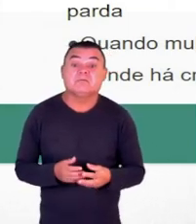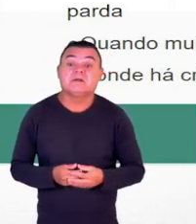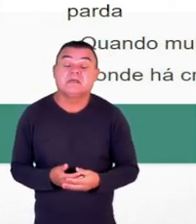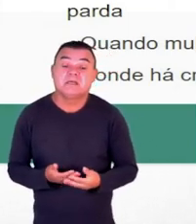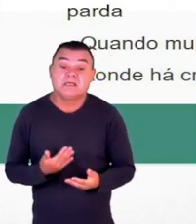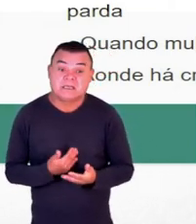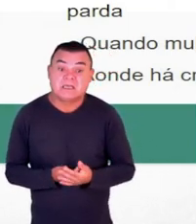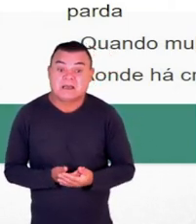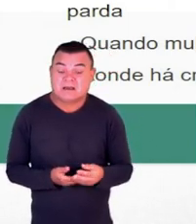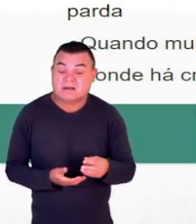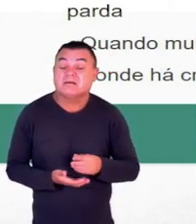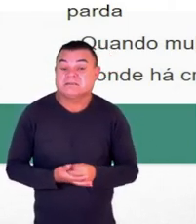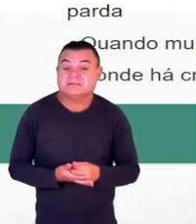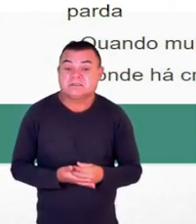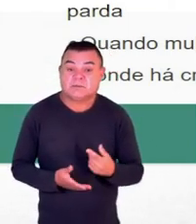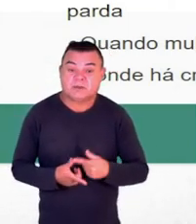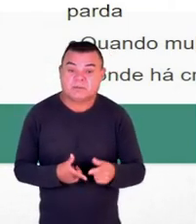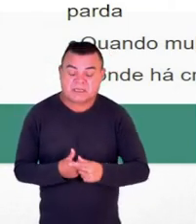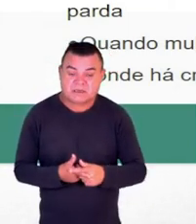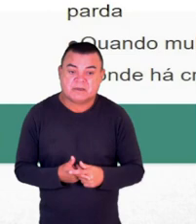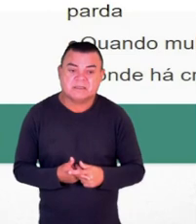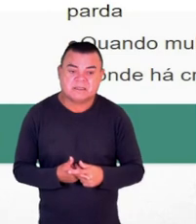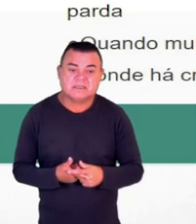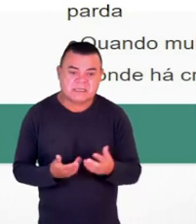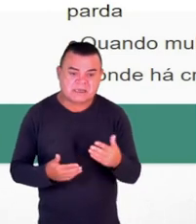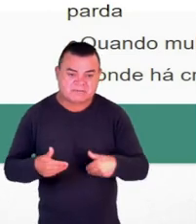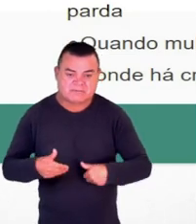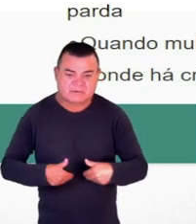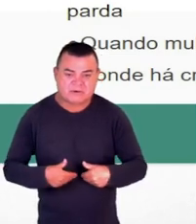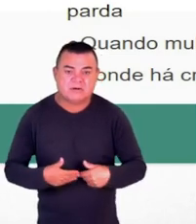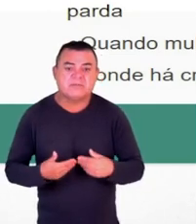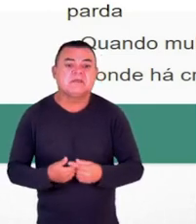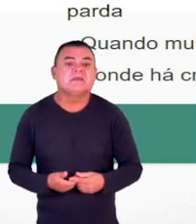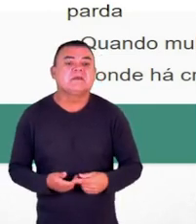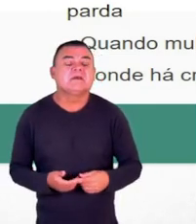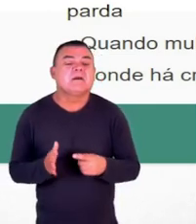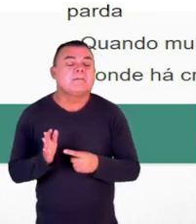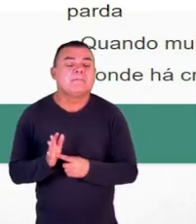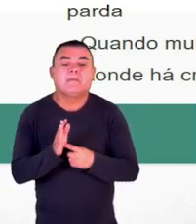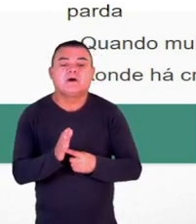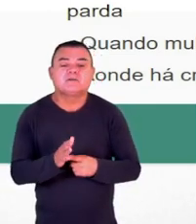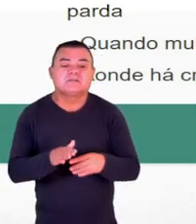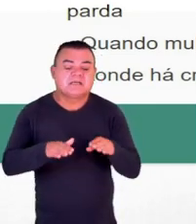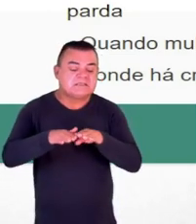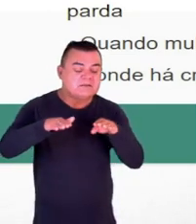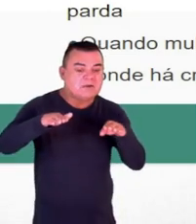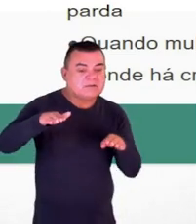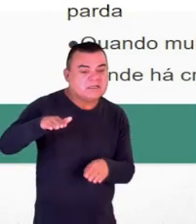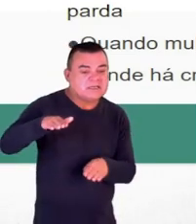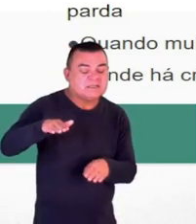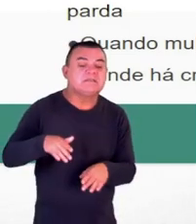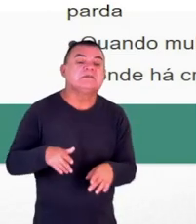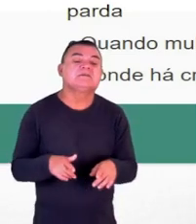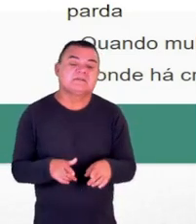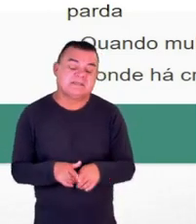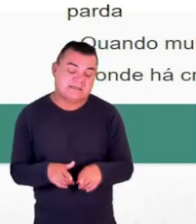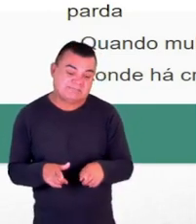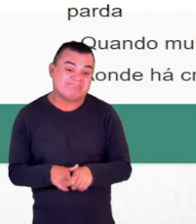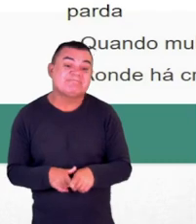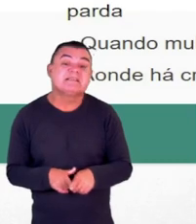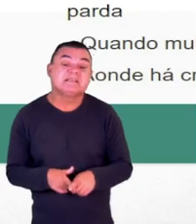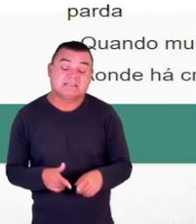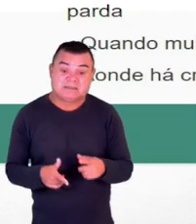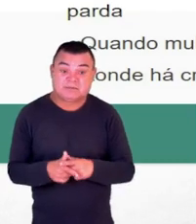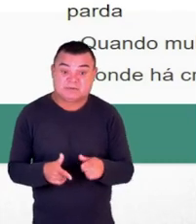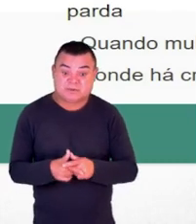os sistemas alimentares é e que marcam a história do Brasil né uma uma profunda eh uma marca profunda da da da Colonia